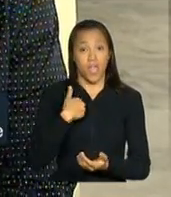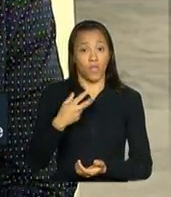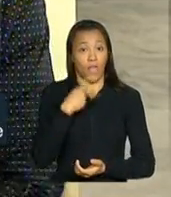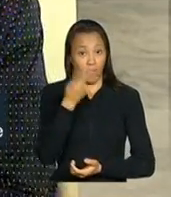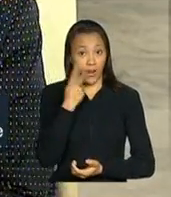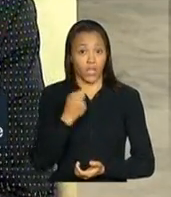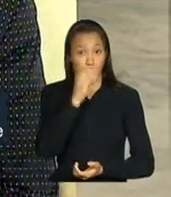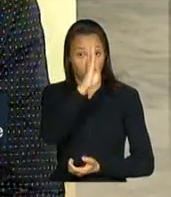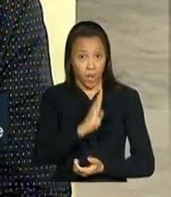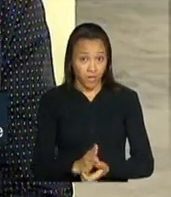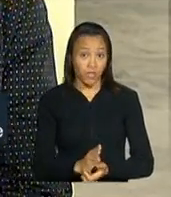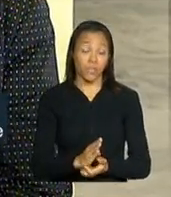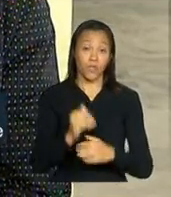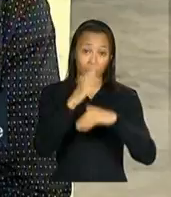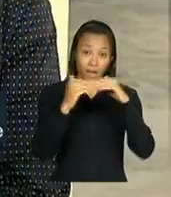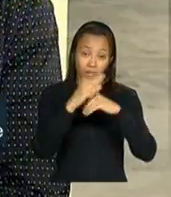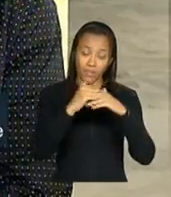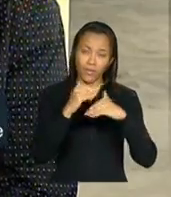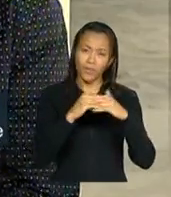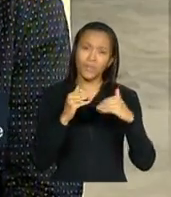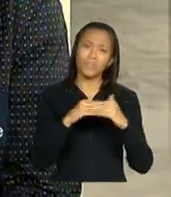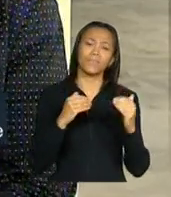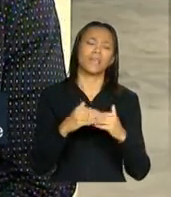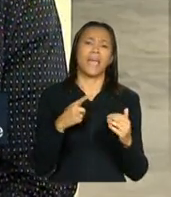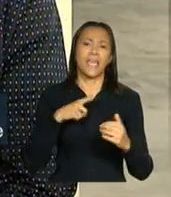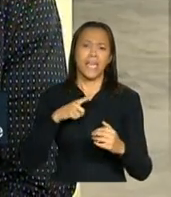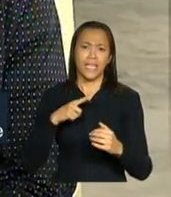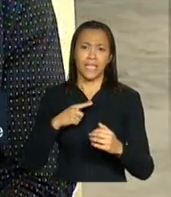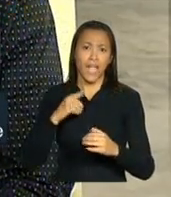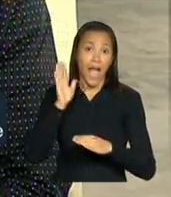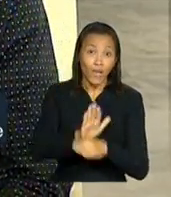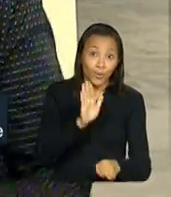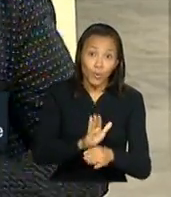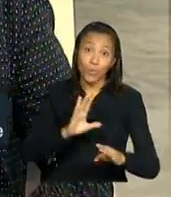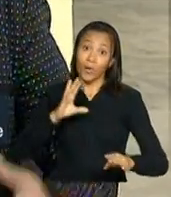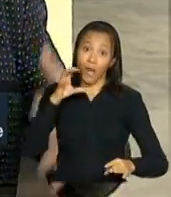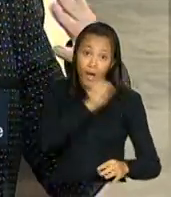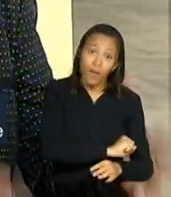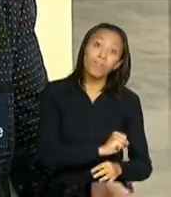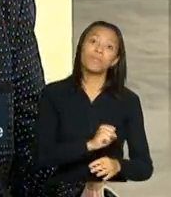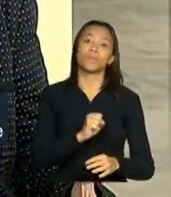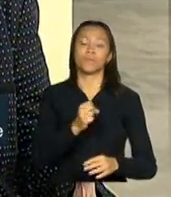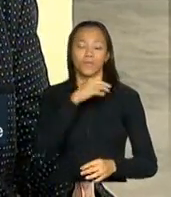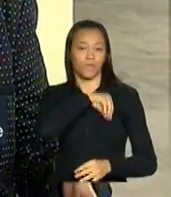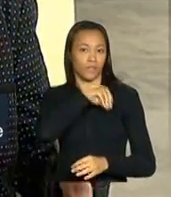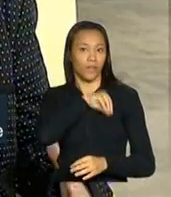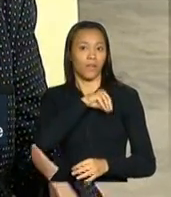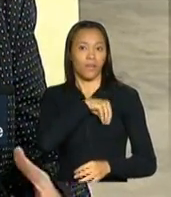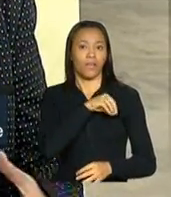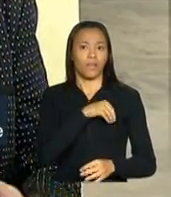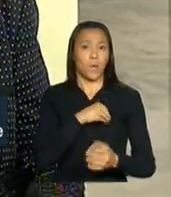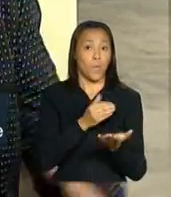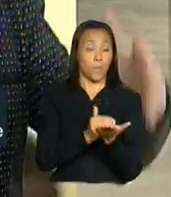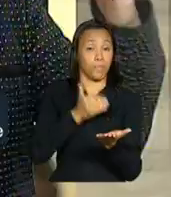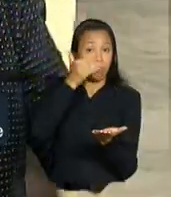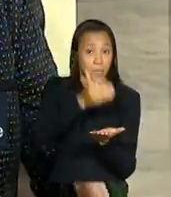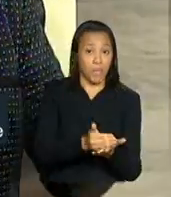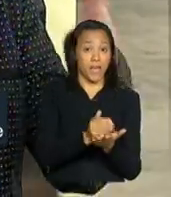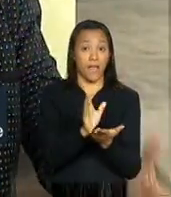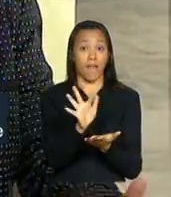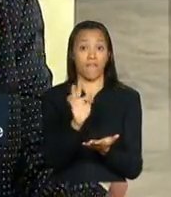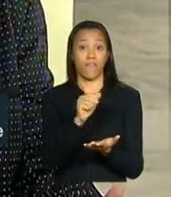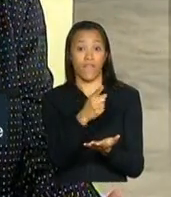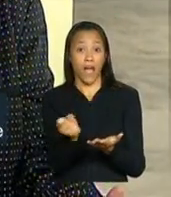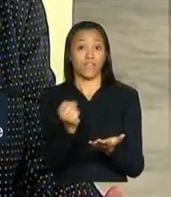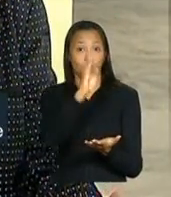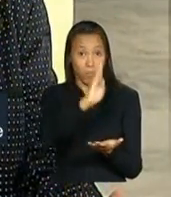Brasil carinhoso ele tem uma característica que ele teve Impacto imediato na renda Então a primeira fase do do Brasil carinhoso em um